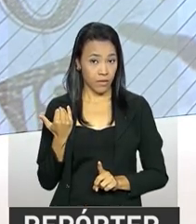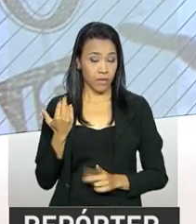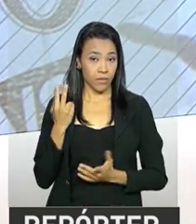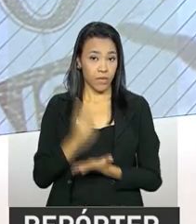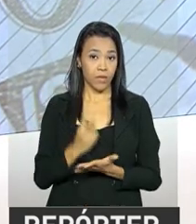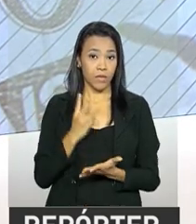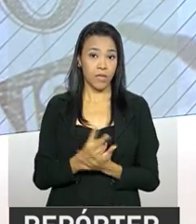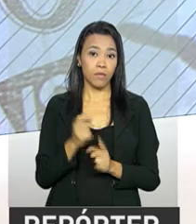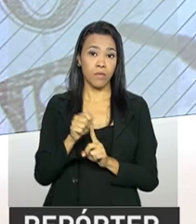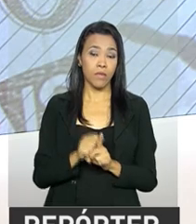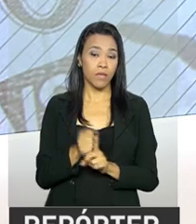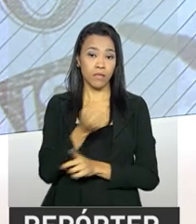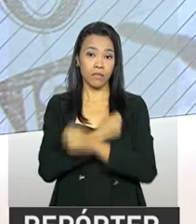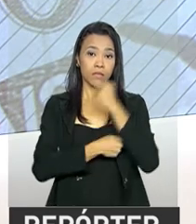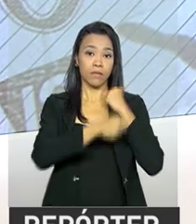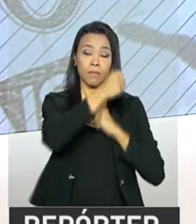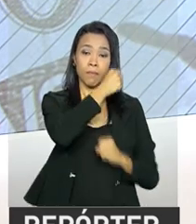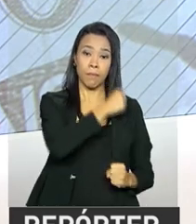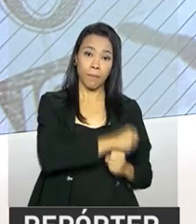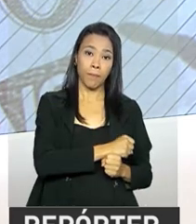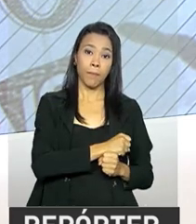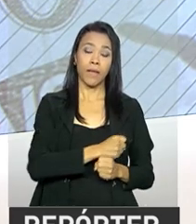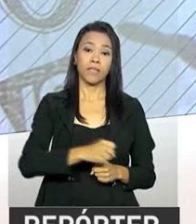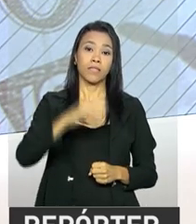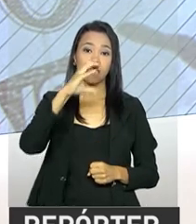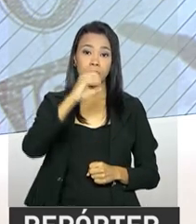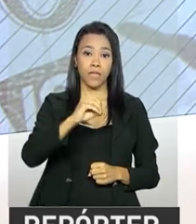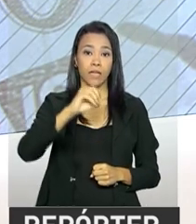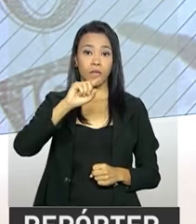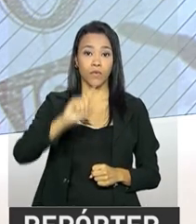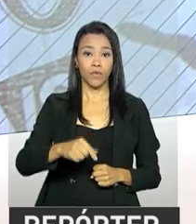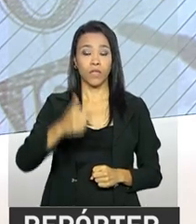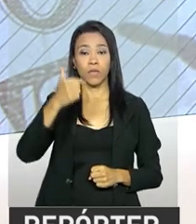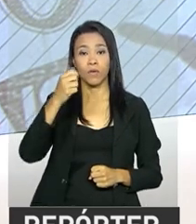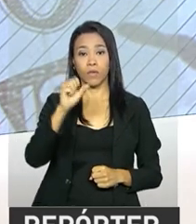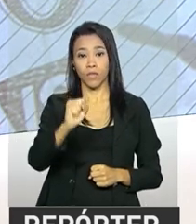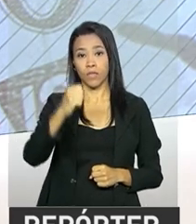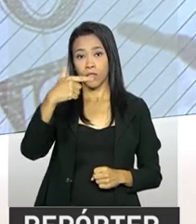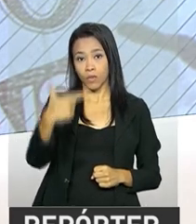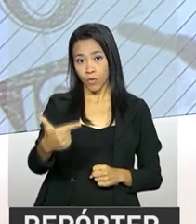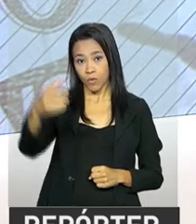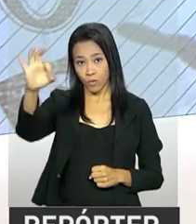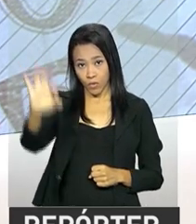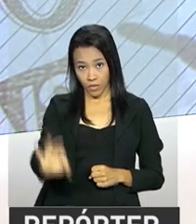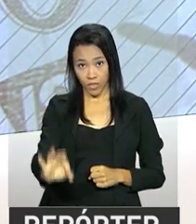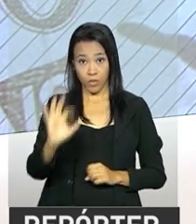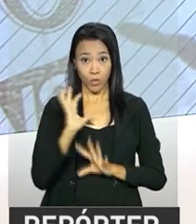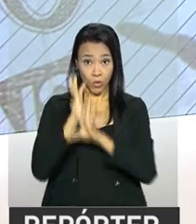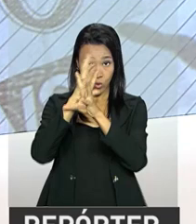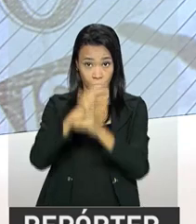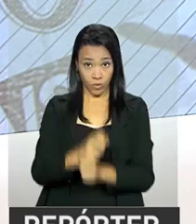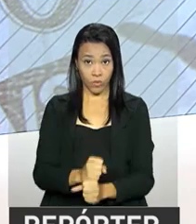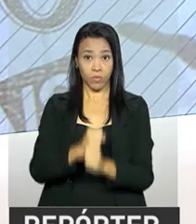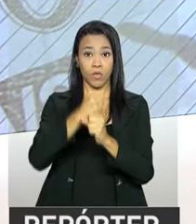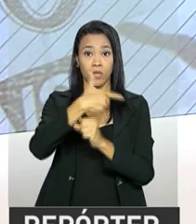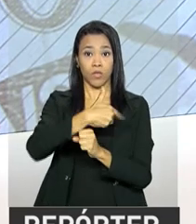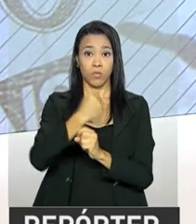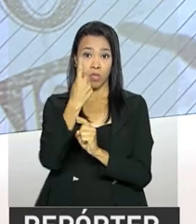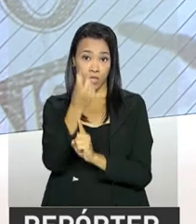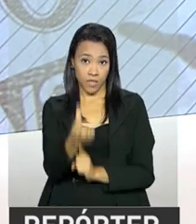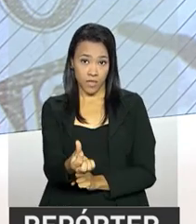ano passado que foi de 0,82 por. no acumulado de 2016 a inflação